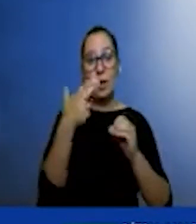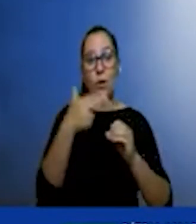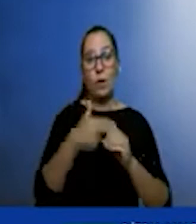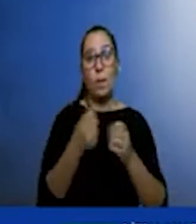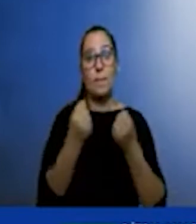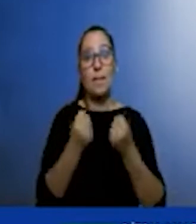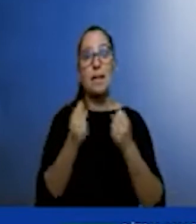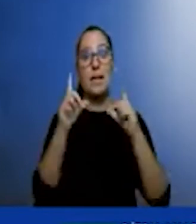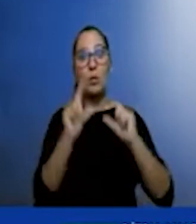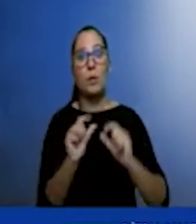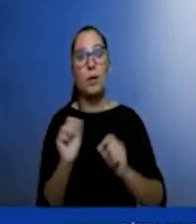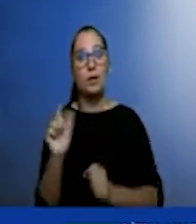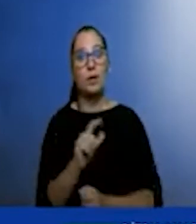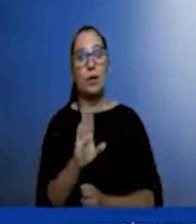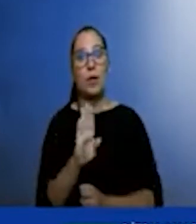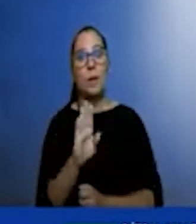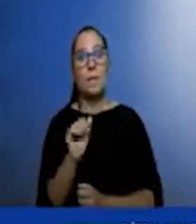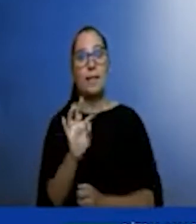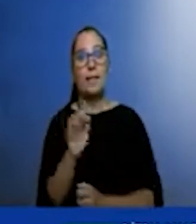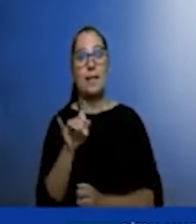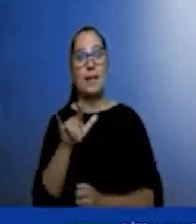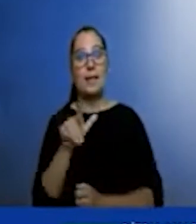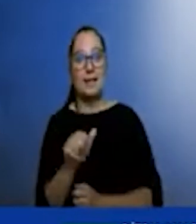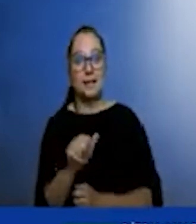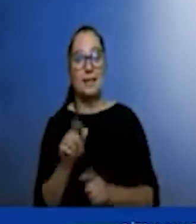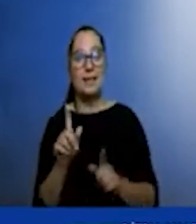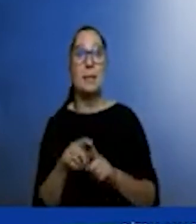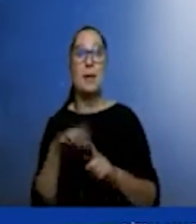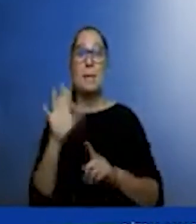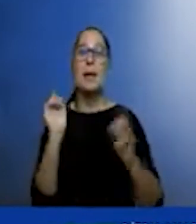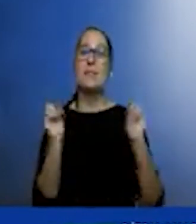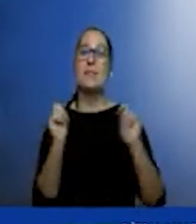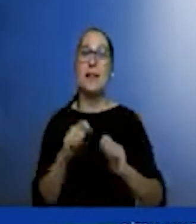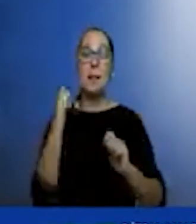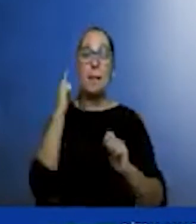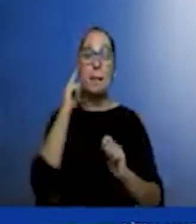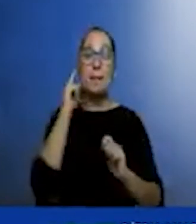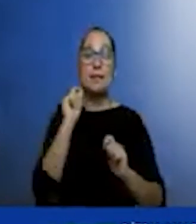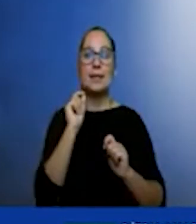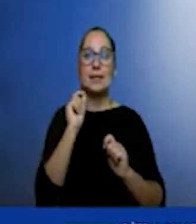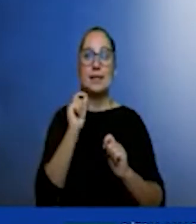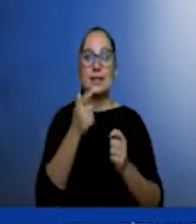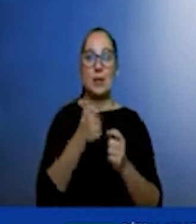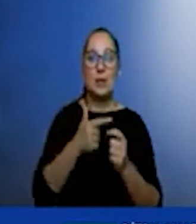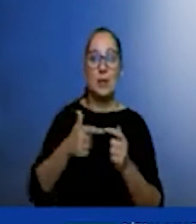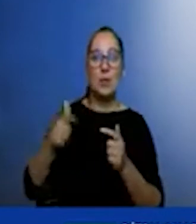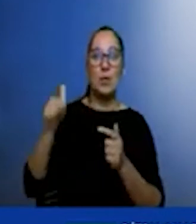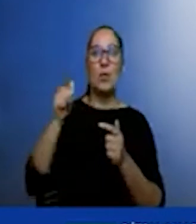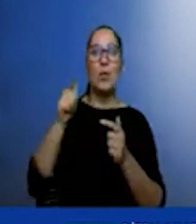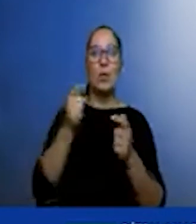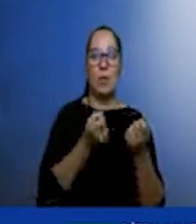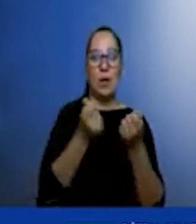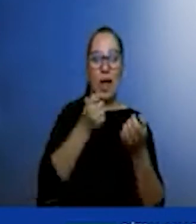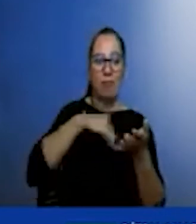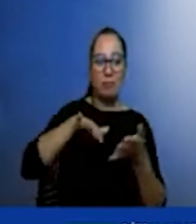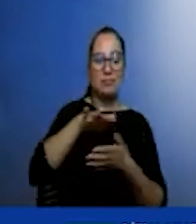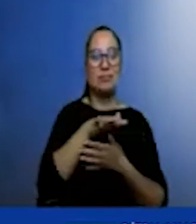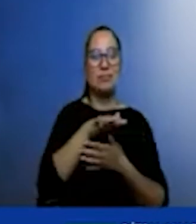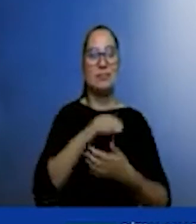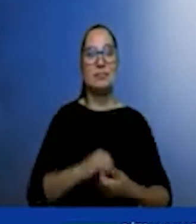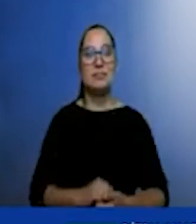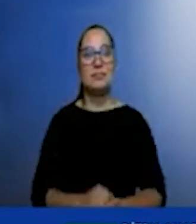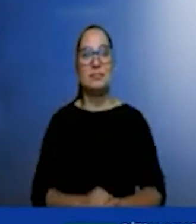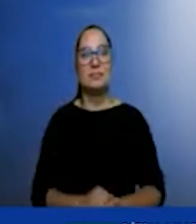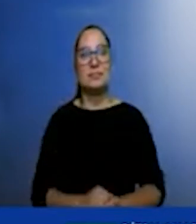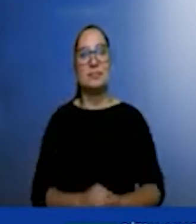bateria. Então, ela também é mais eficiente quando você pega todo o resto do carro, né? Quando você pega toda a carcaça do carro. Para